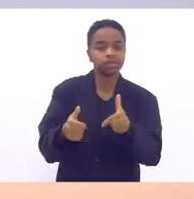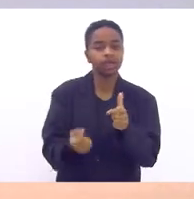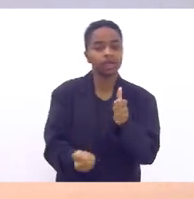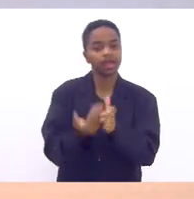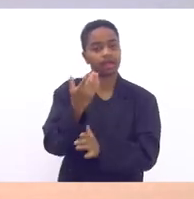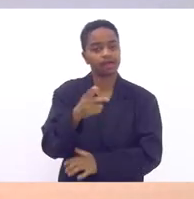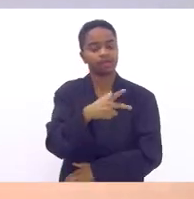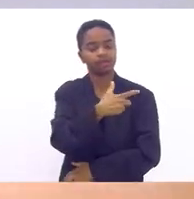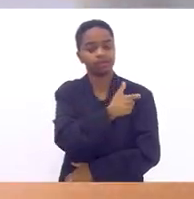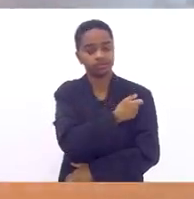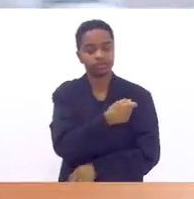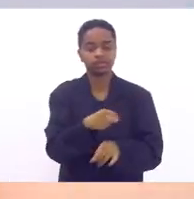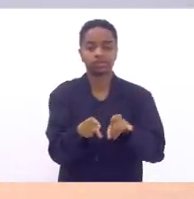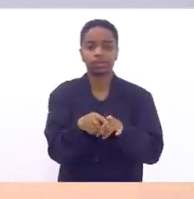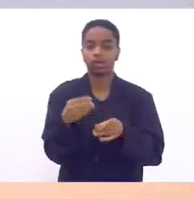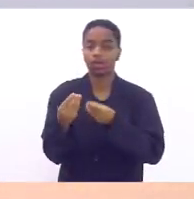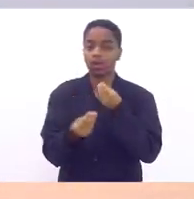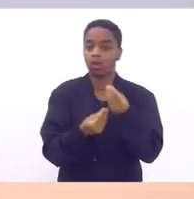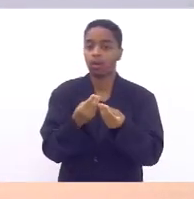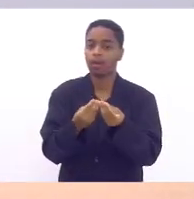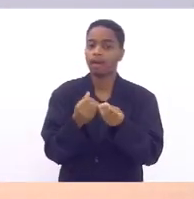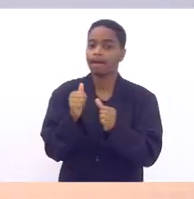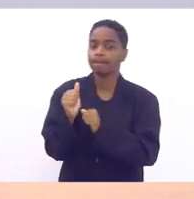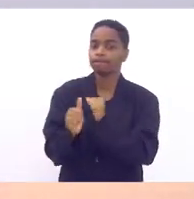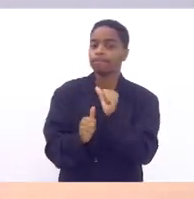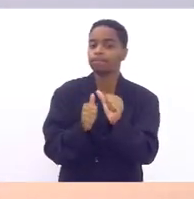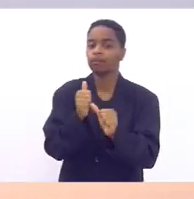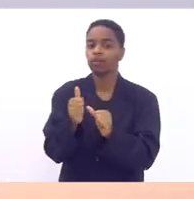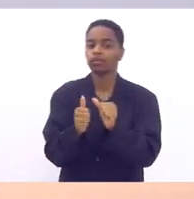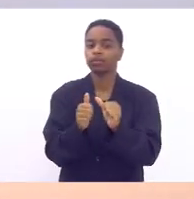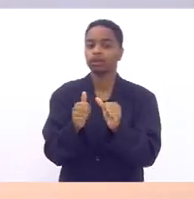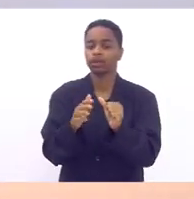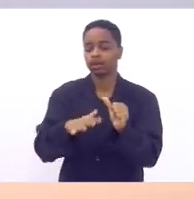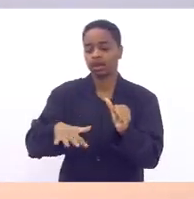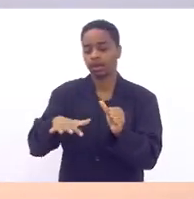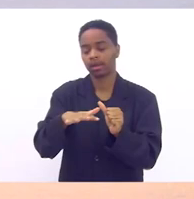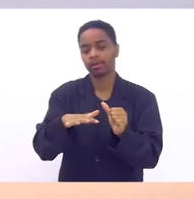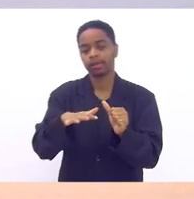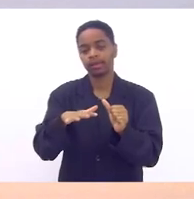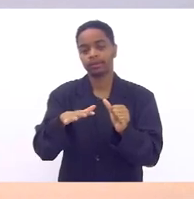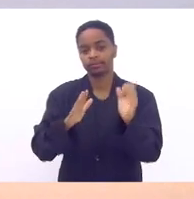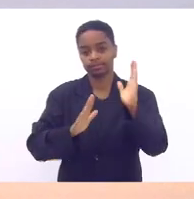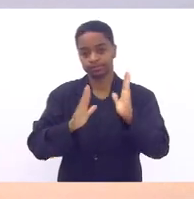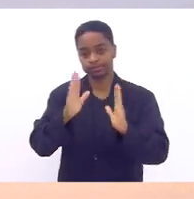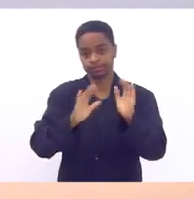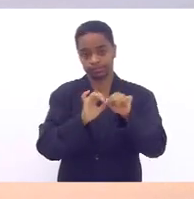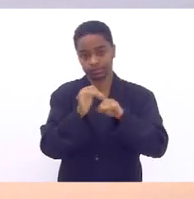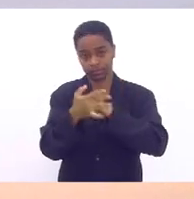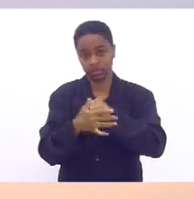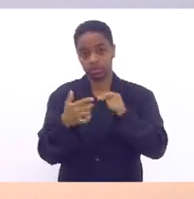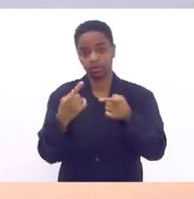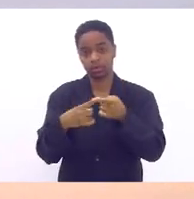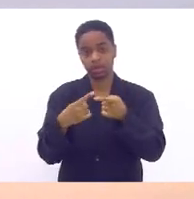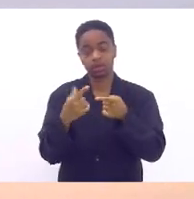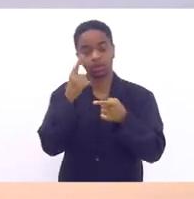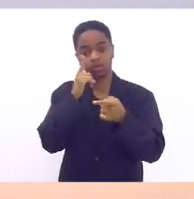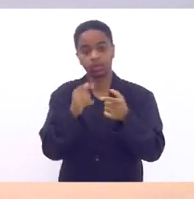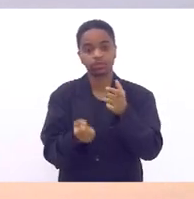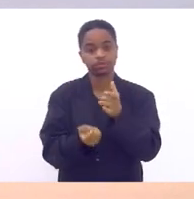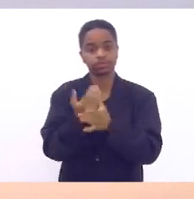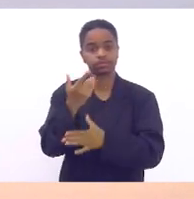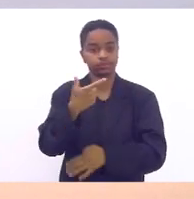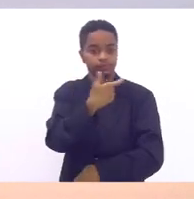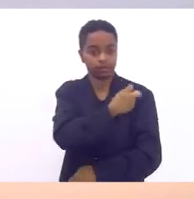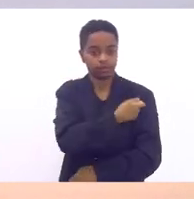a situação da covid se modifica a partir da vacina e do outro lado a questão da de como o